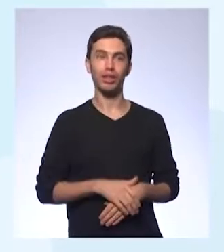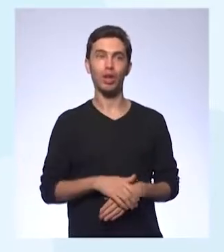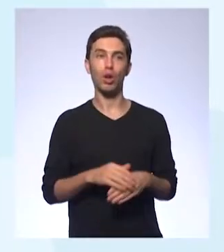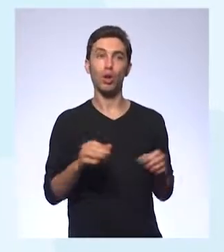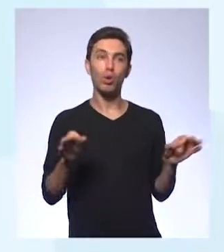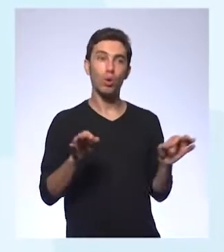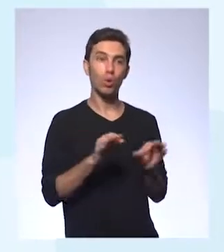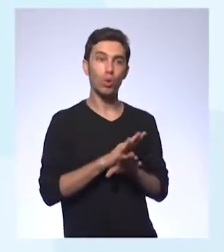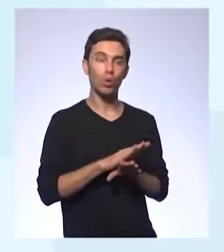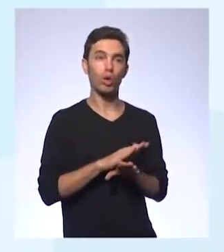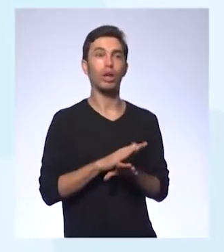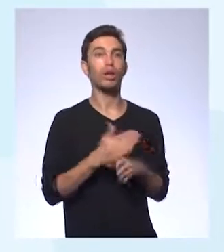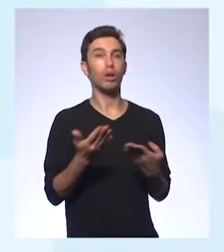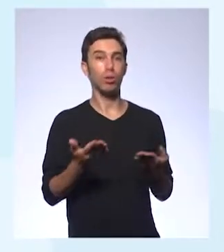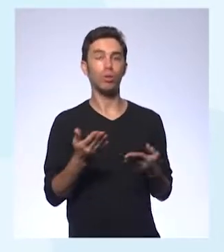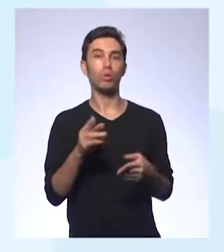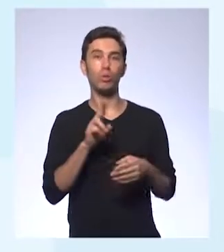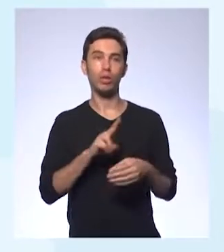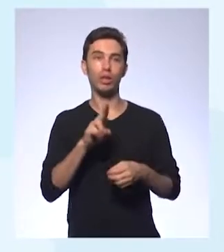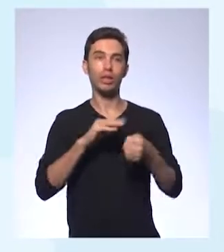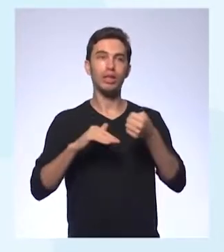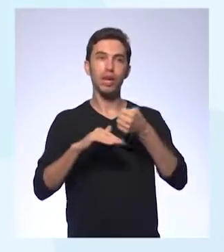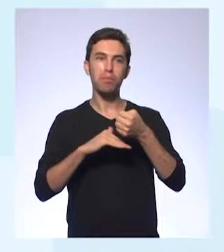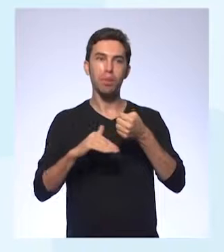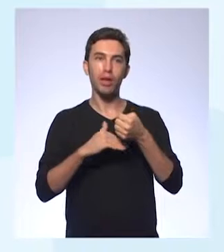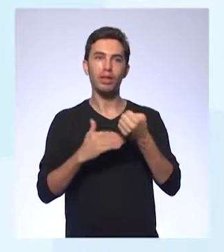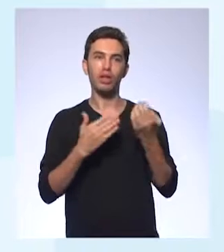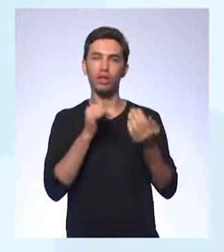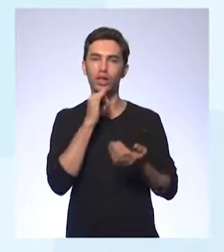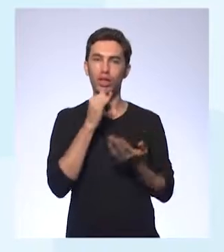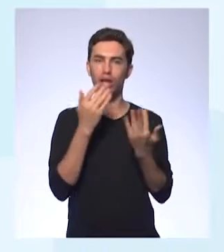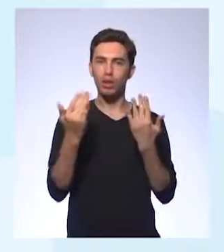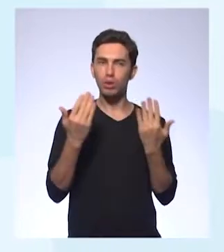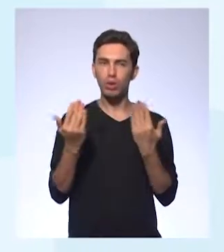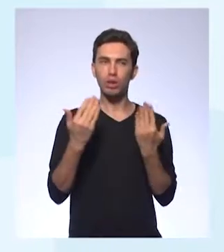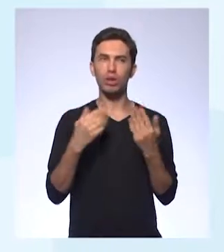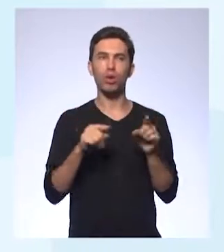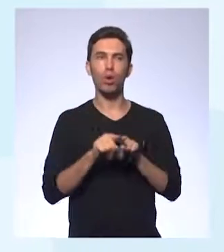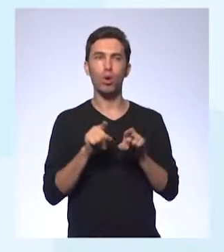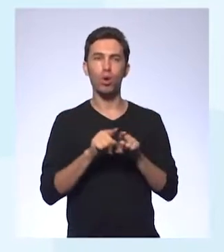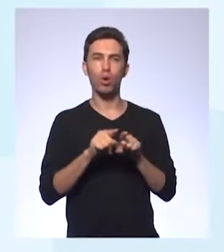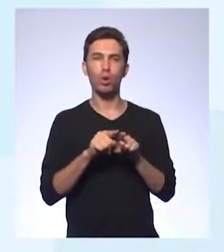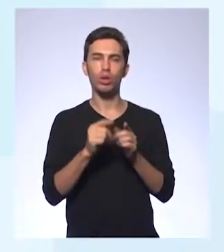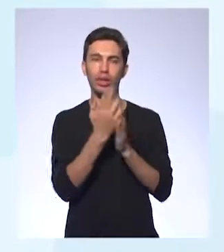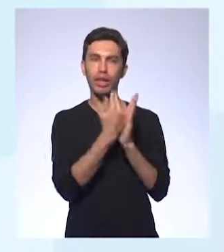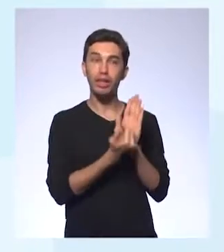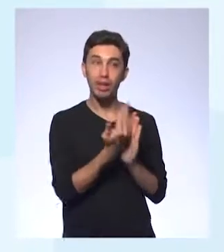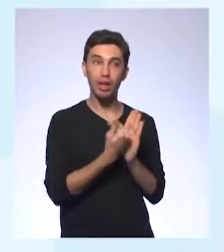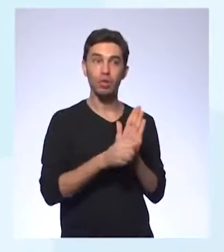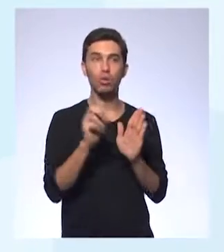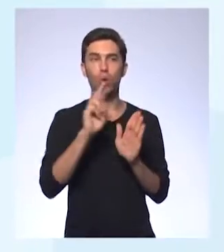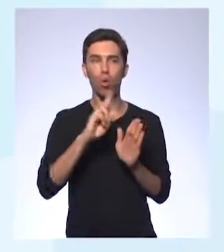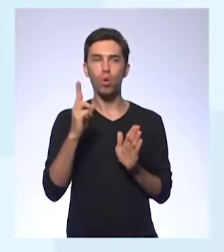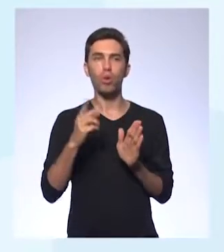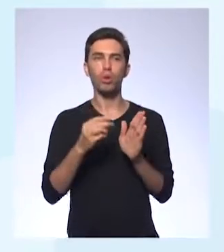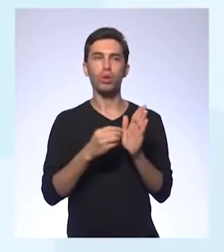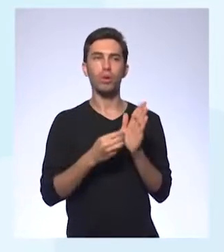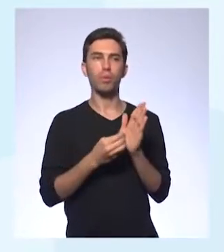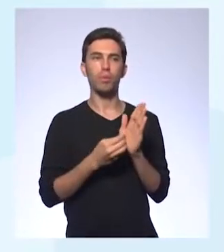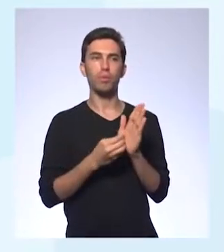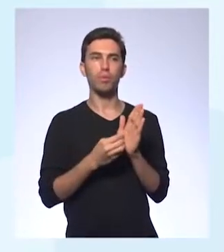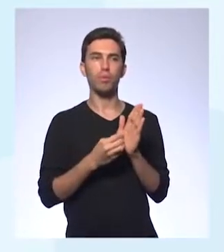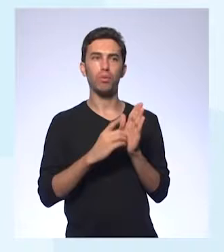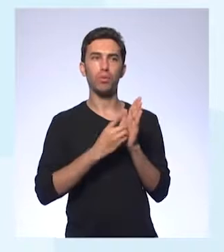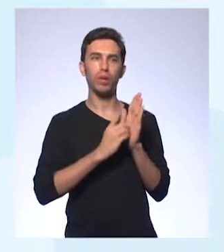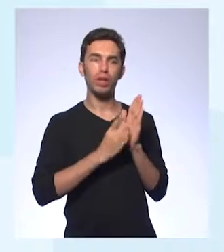Concluir, com base na análise de ilustrações e ou modelos físicos ou digitais, que os organismos são um